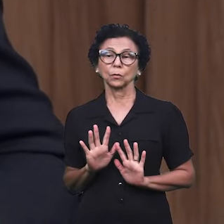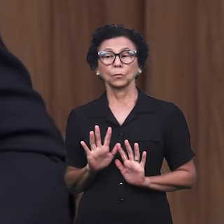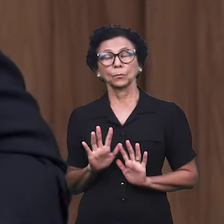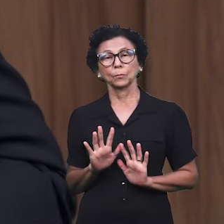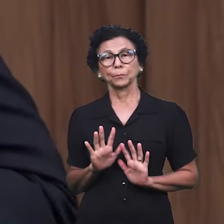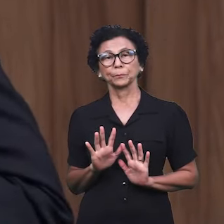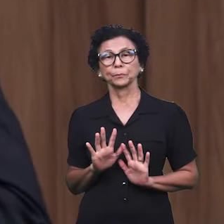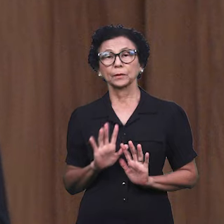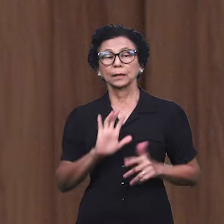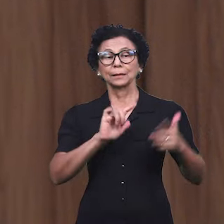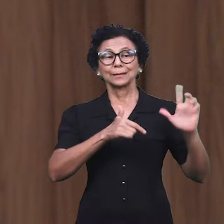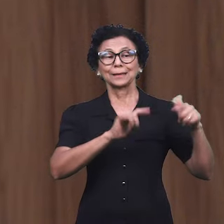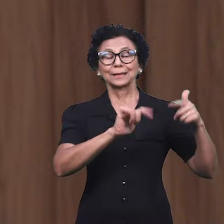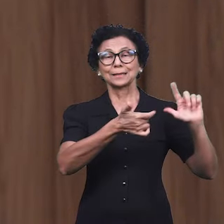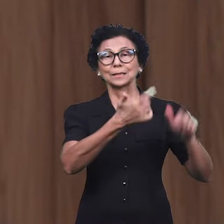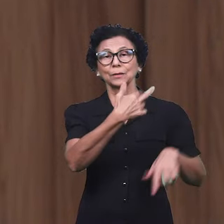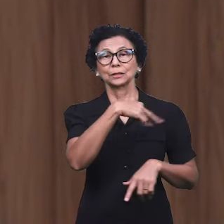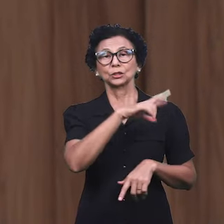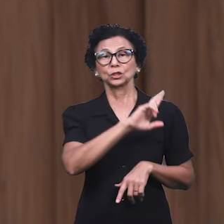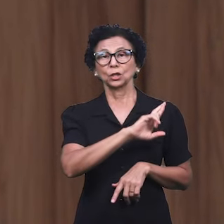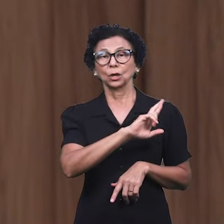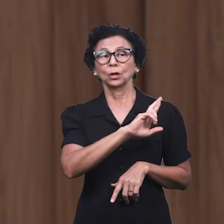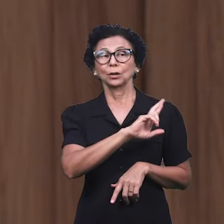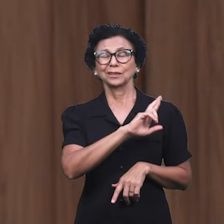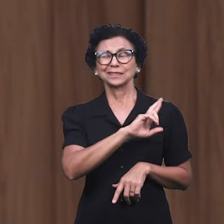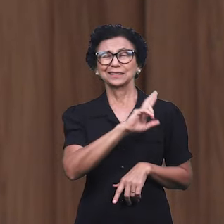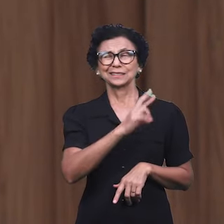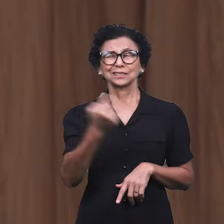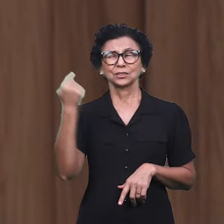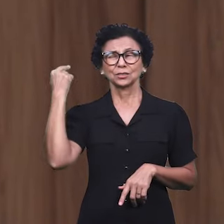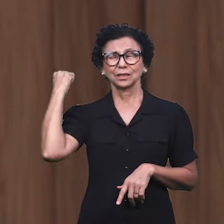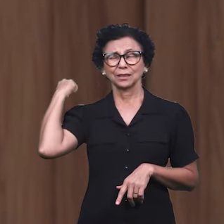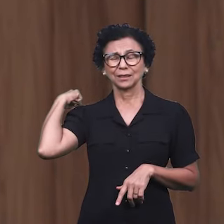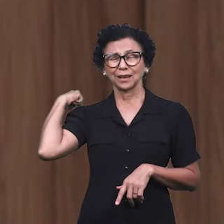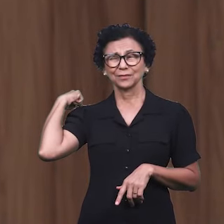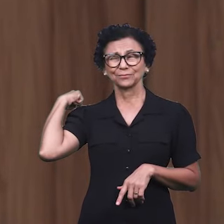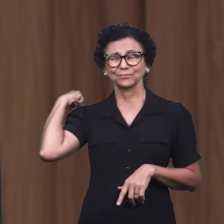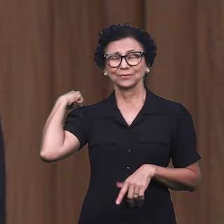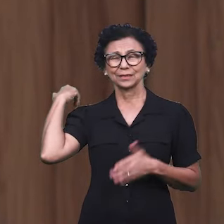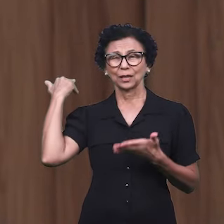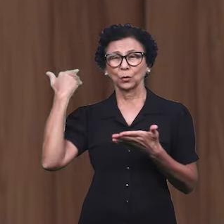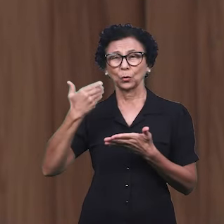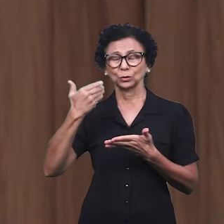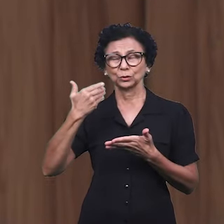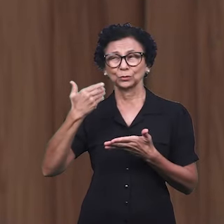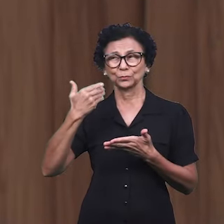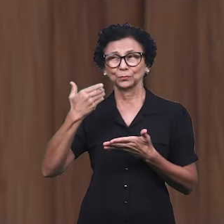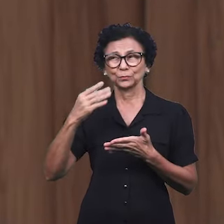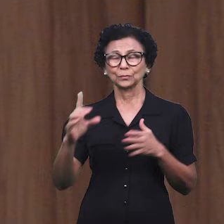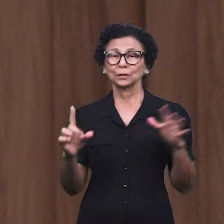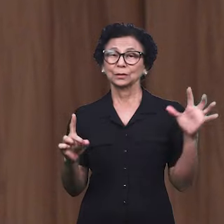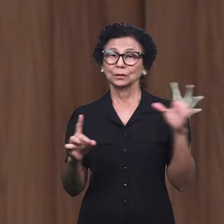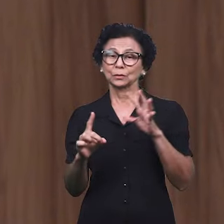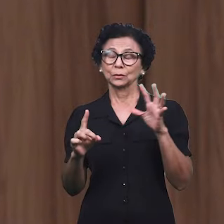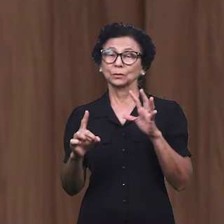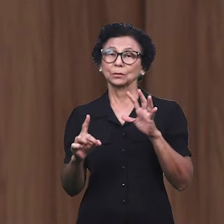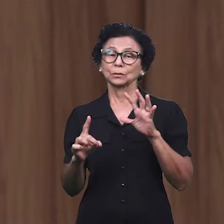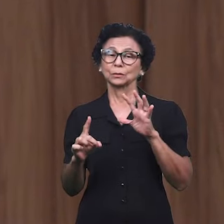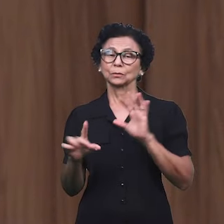da tradição religiosa que nós trouxemos até aqui. E é necessário viver o